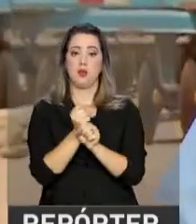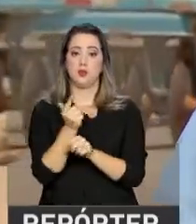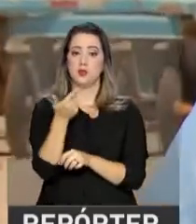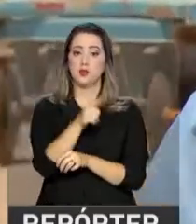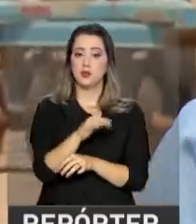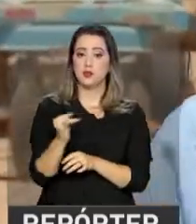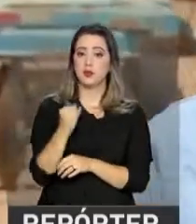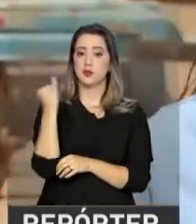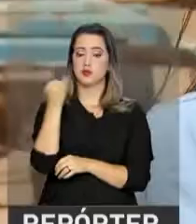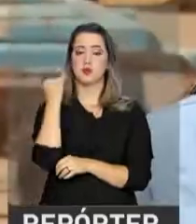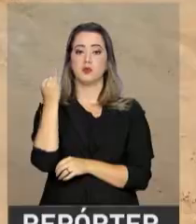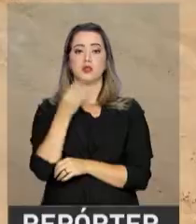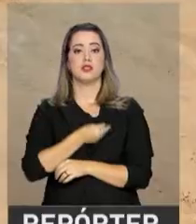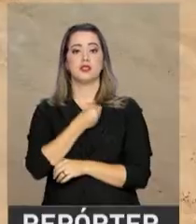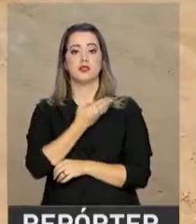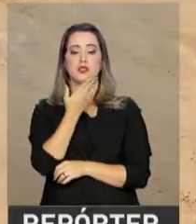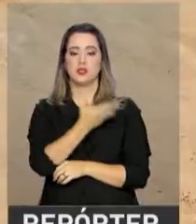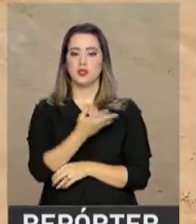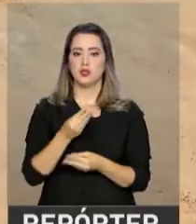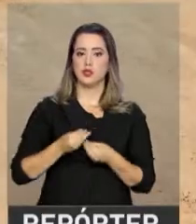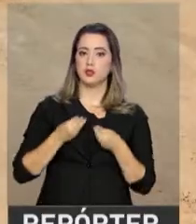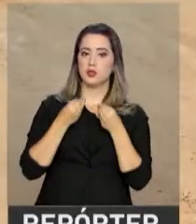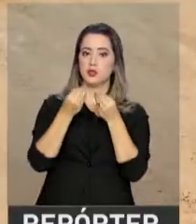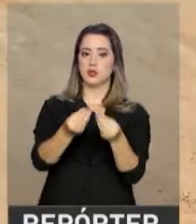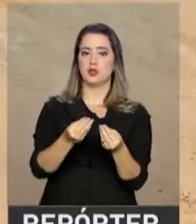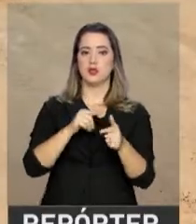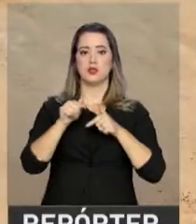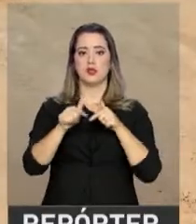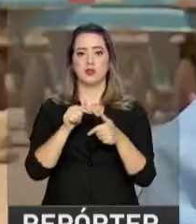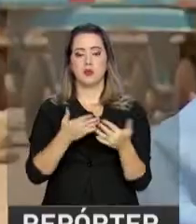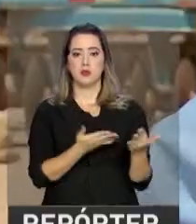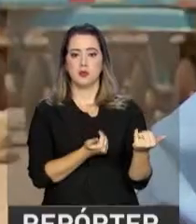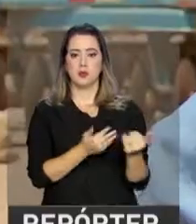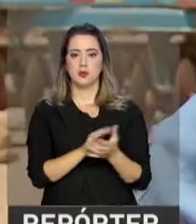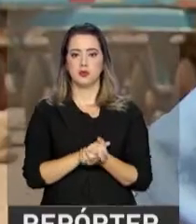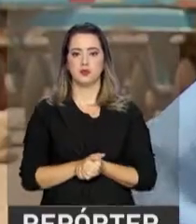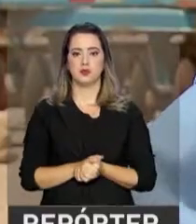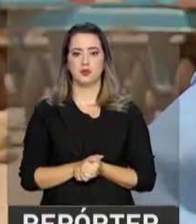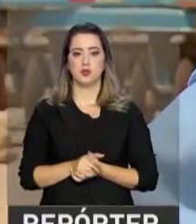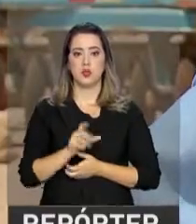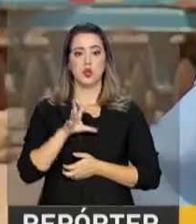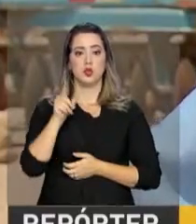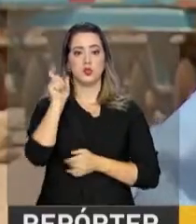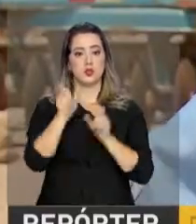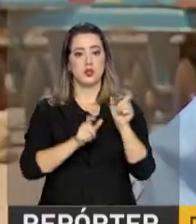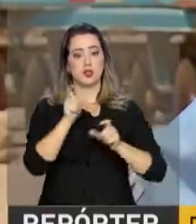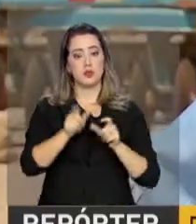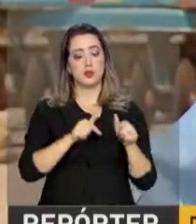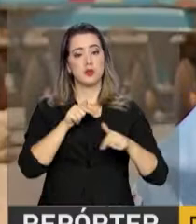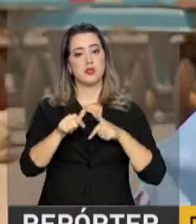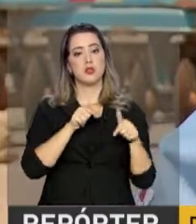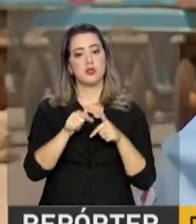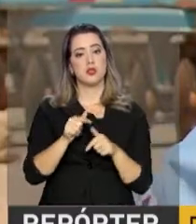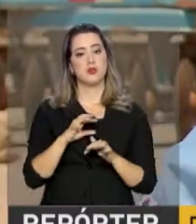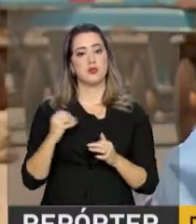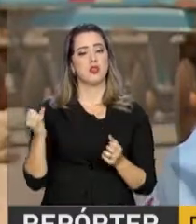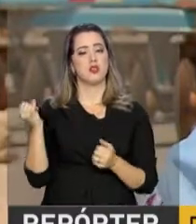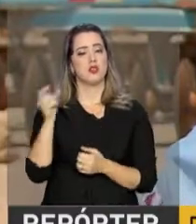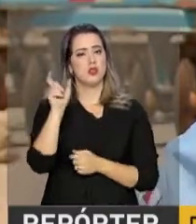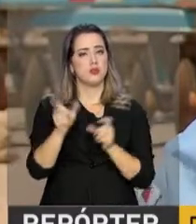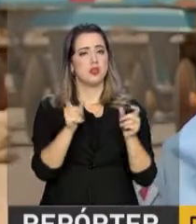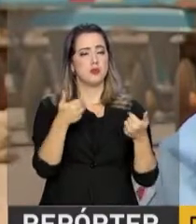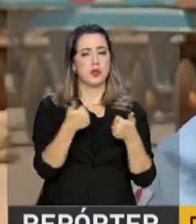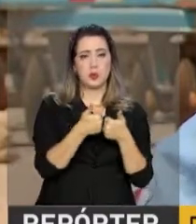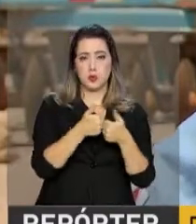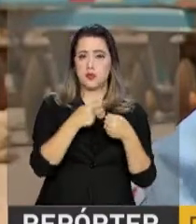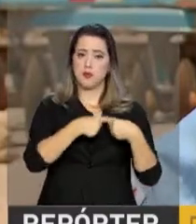outro mérito na vida de Daiane, trouxe emprego para a jovem. Todo mundo trabalhando, muita gente da população aqui de Canapi, outros de região,